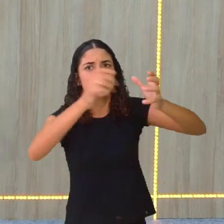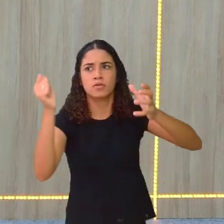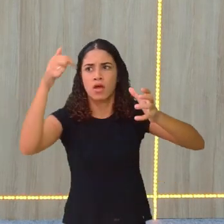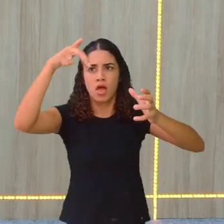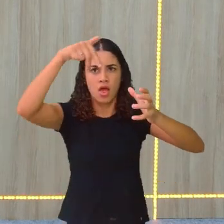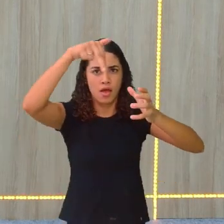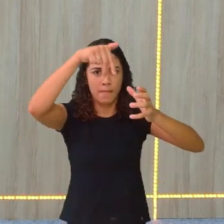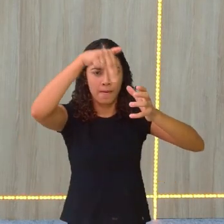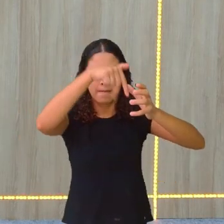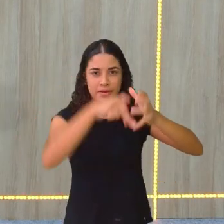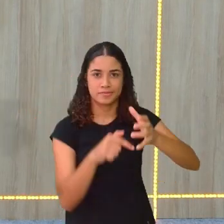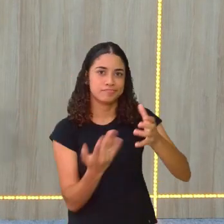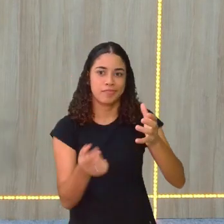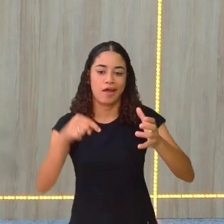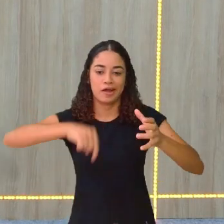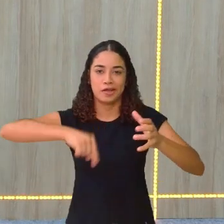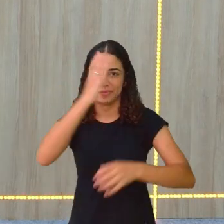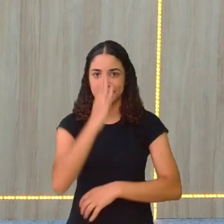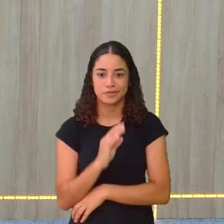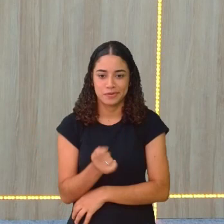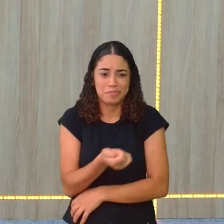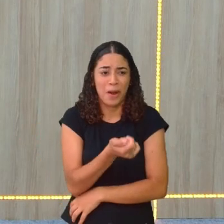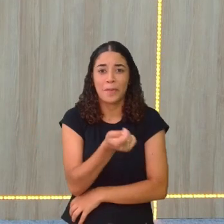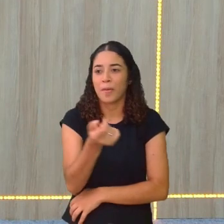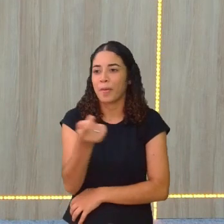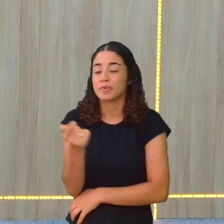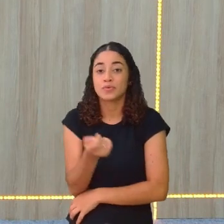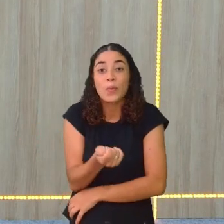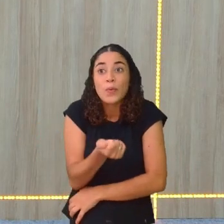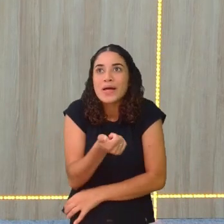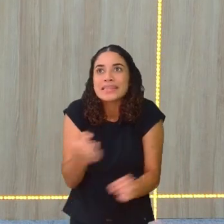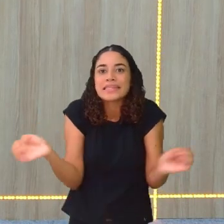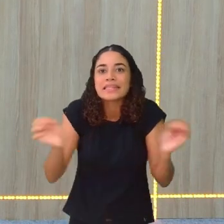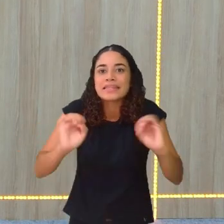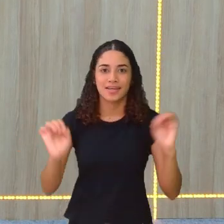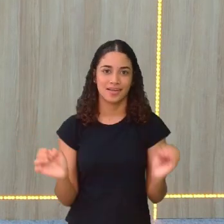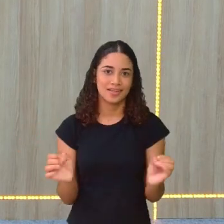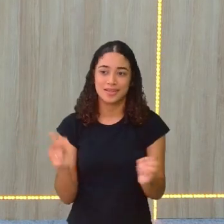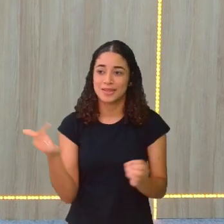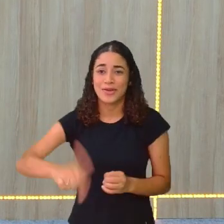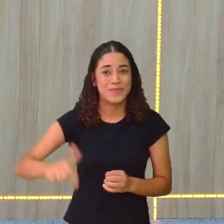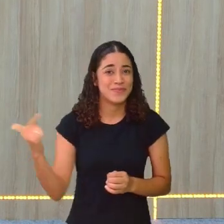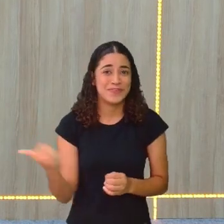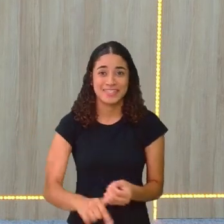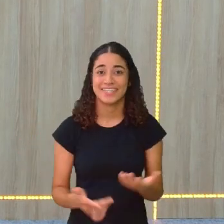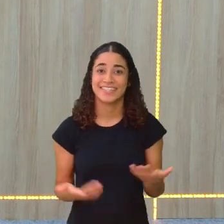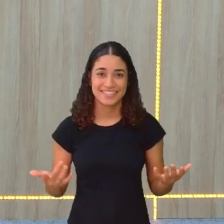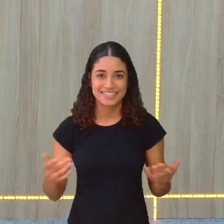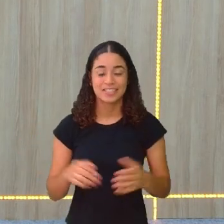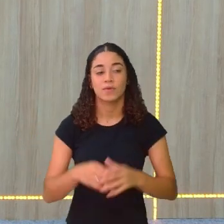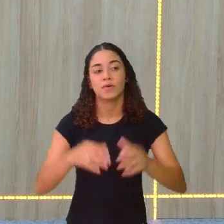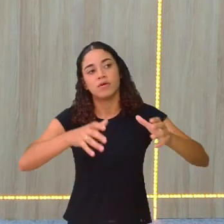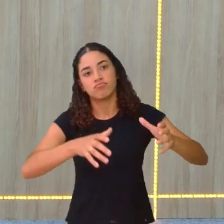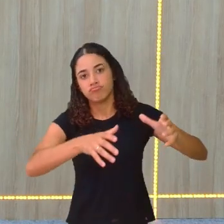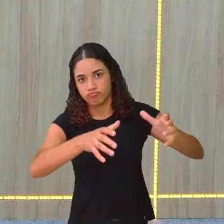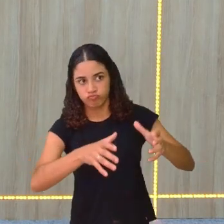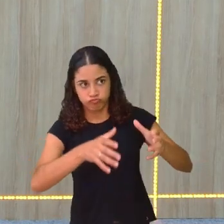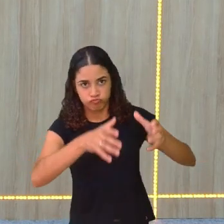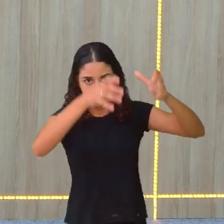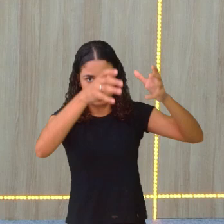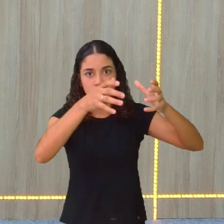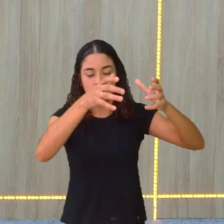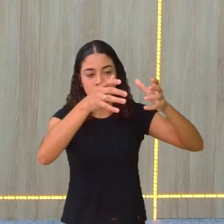aqui no Brasil a gente quase não tem chaminé, né? Nas casas, né? Chaminé geralmente é um